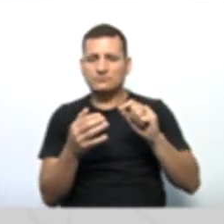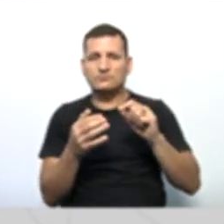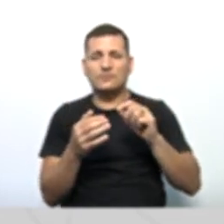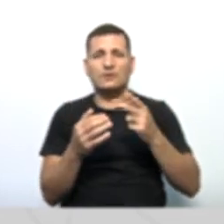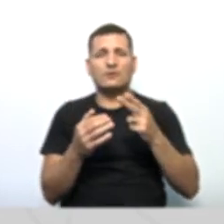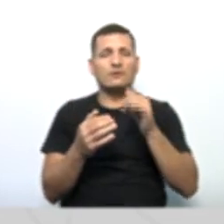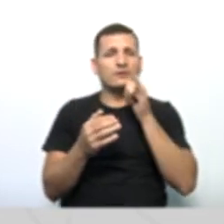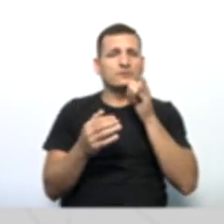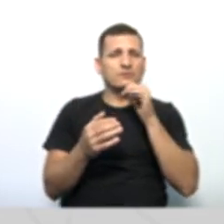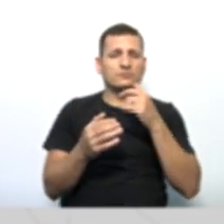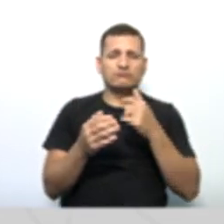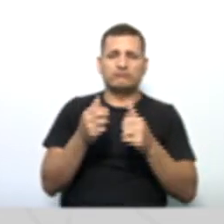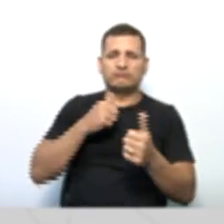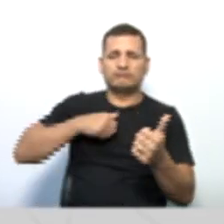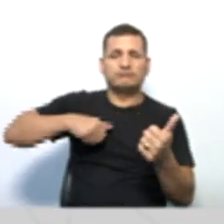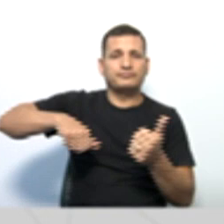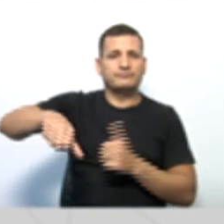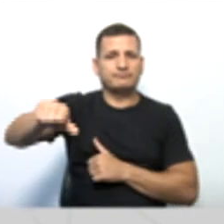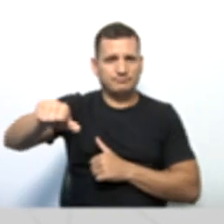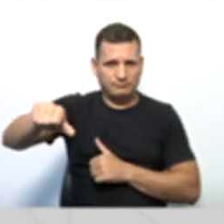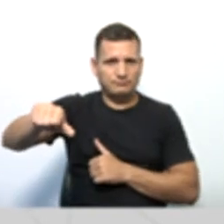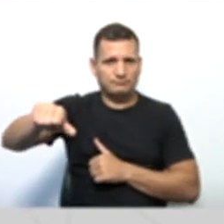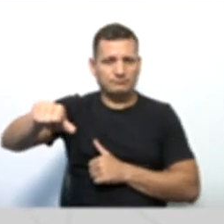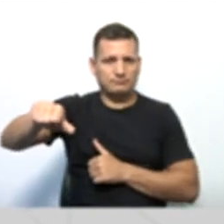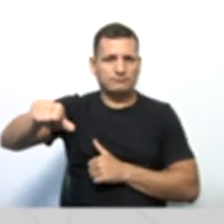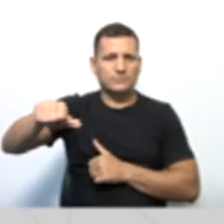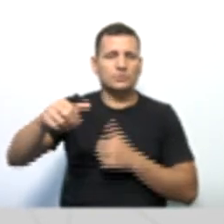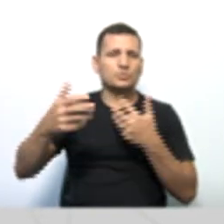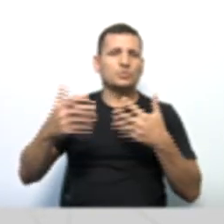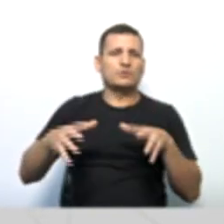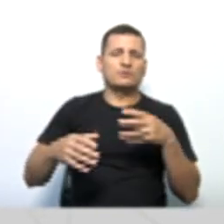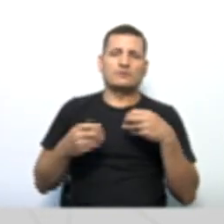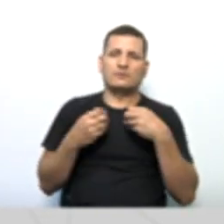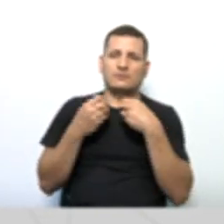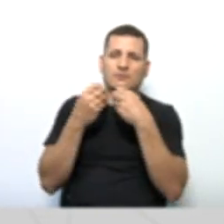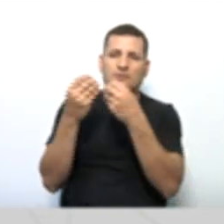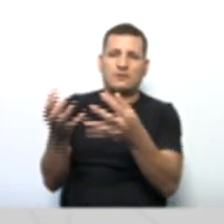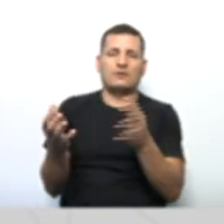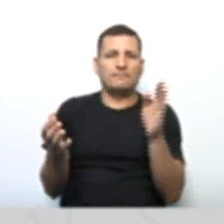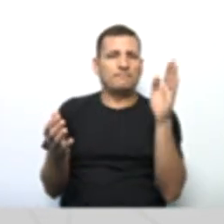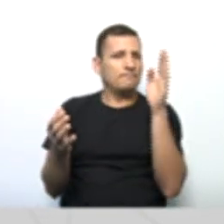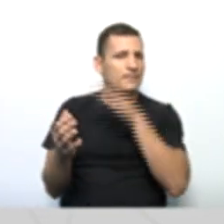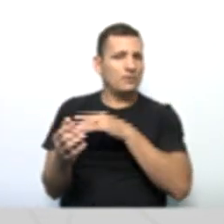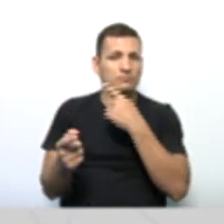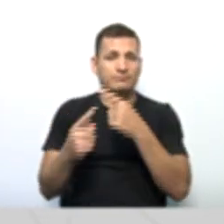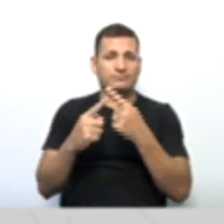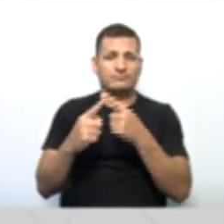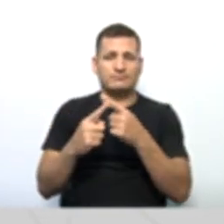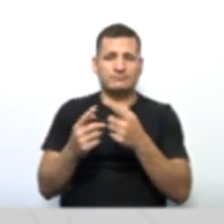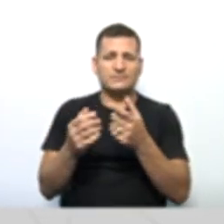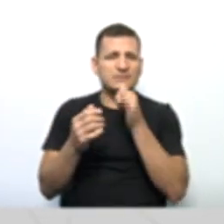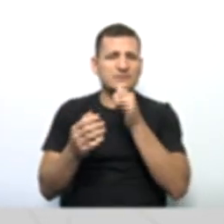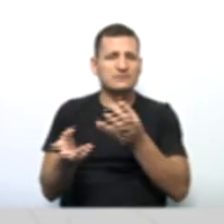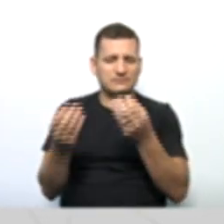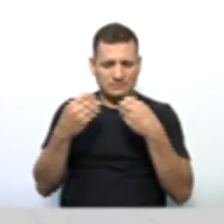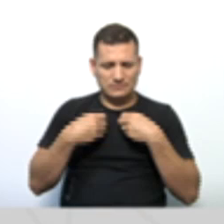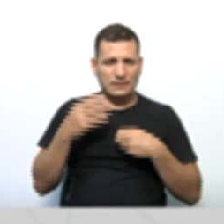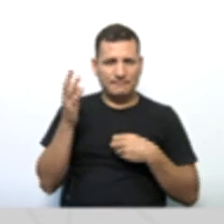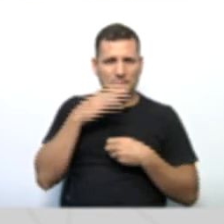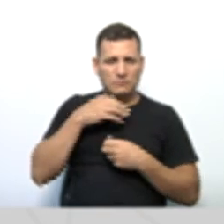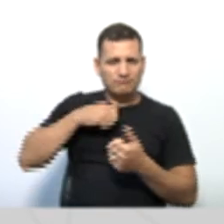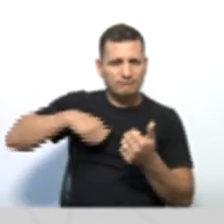não quer que faça contigo. De maneira bem resumida, não faça com os outros o que você não deseja que façam com